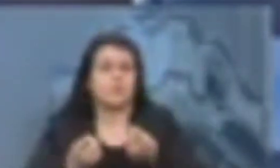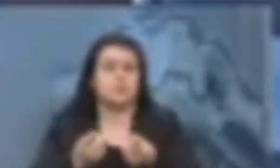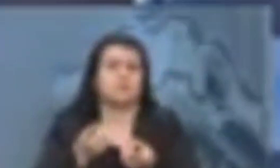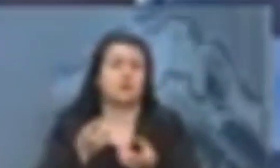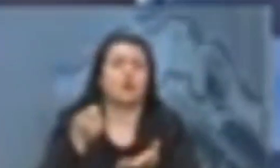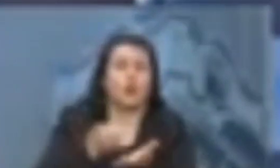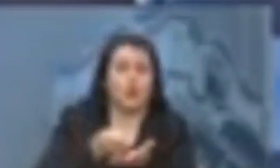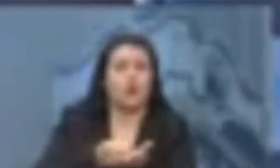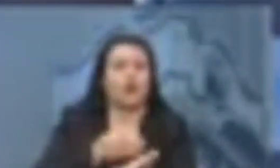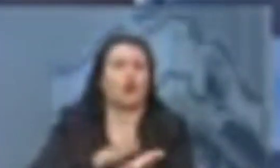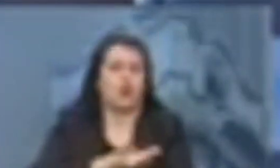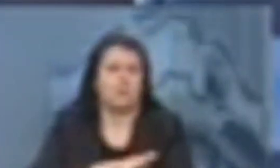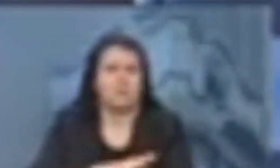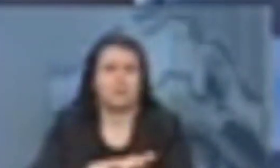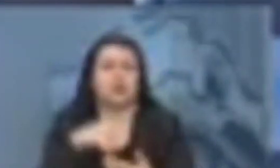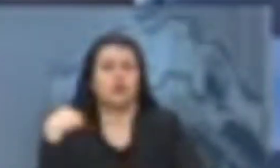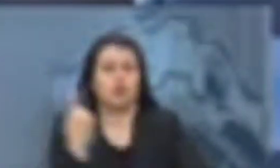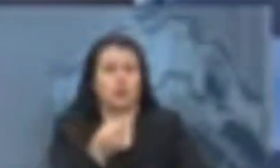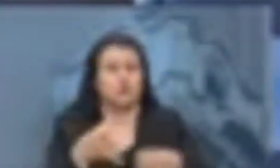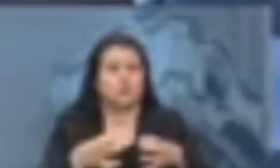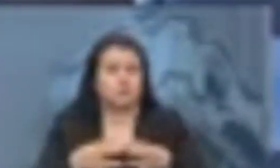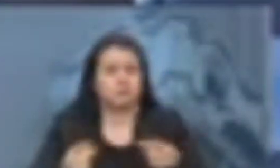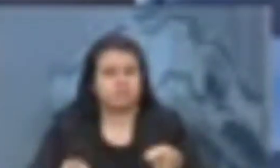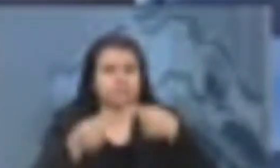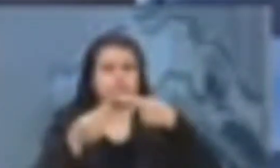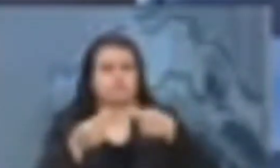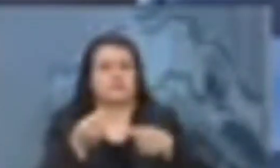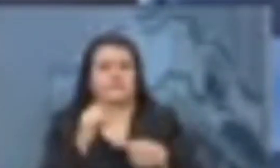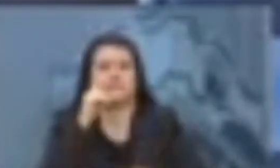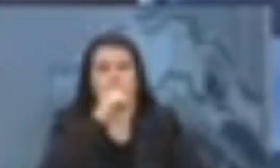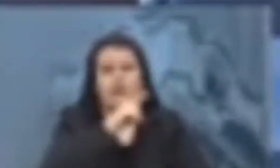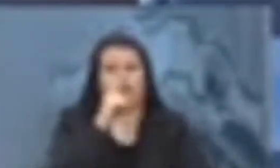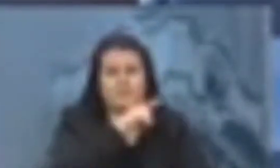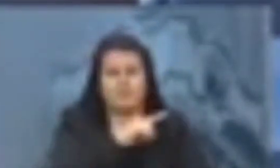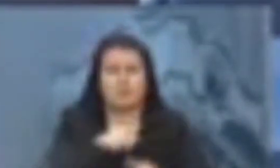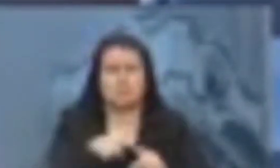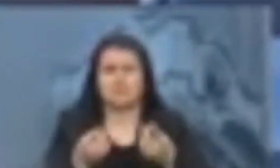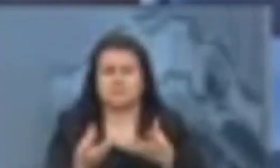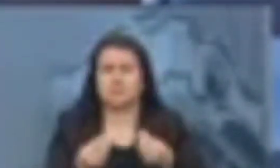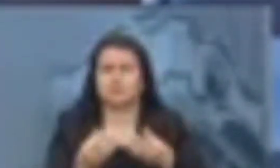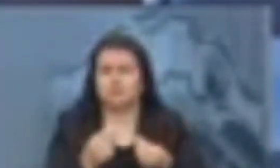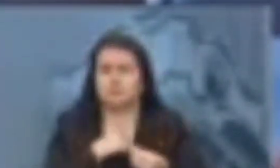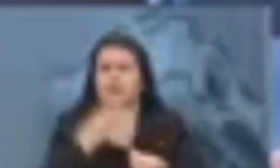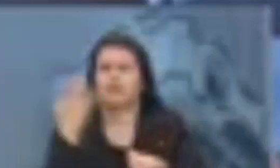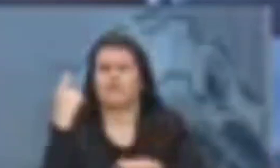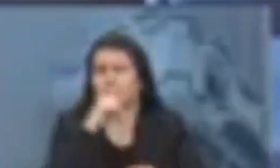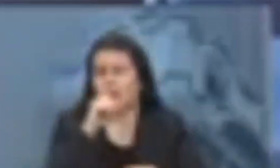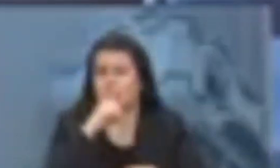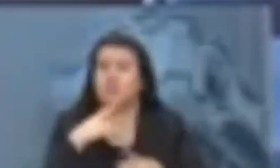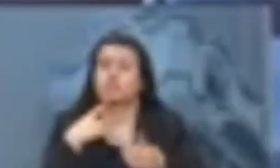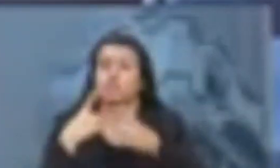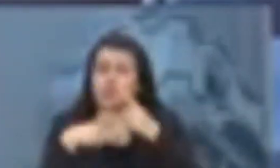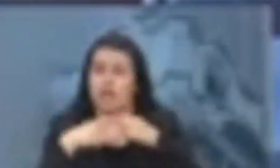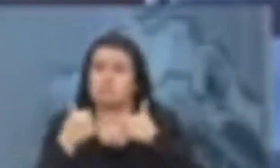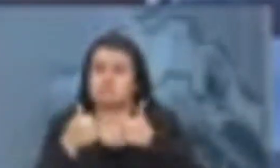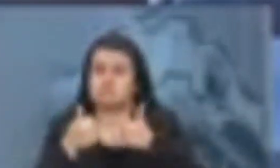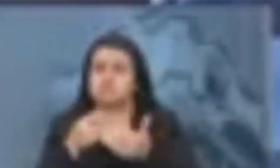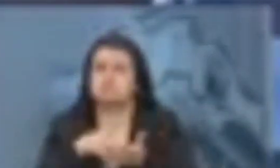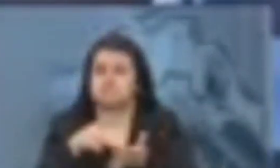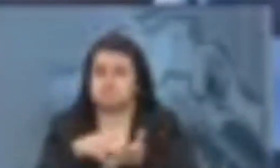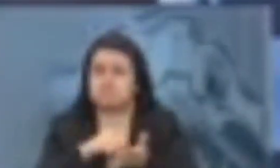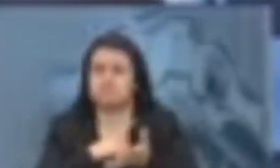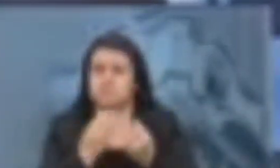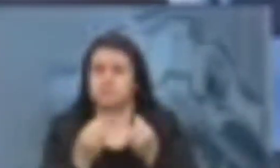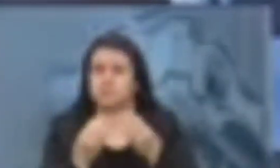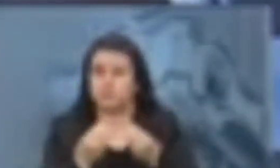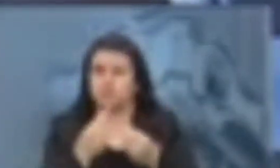deve fazer quando existe falha. E tem falhado muito, tem dialogado bastante, isso é verdade, mas